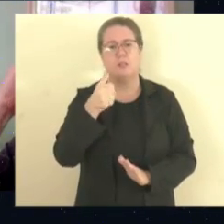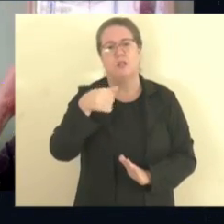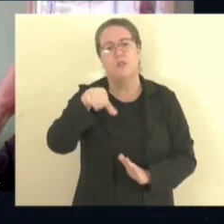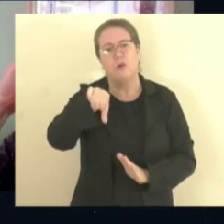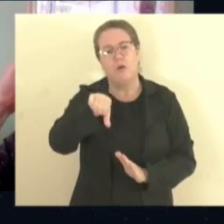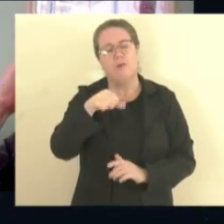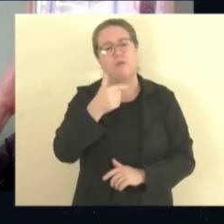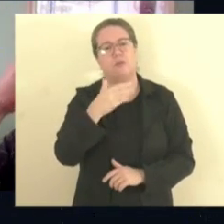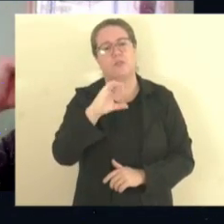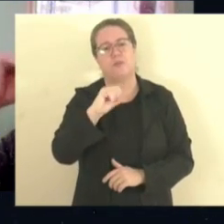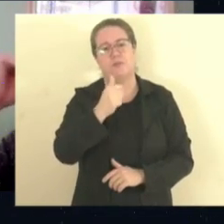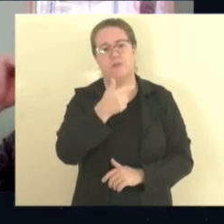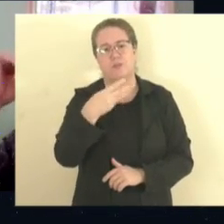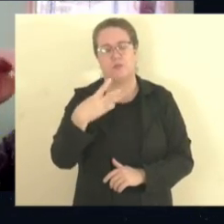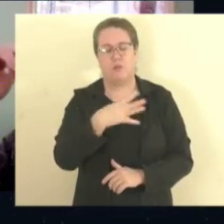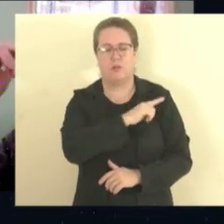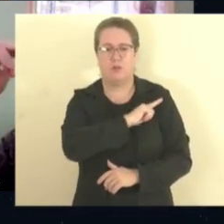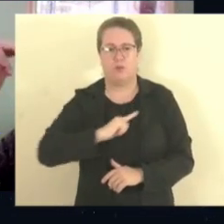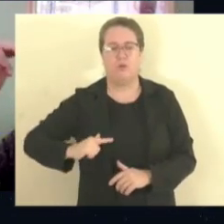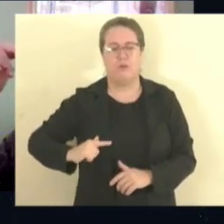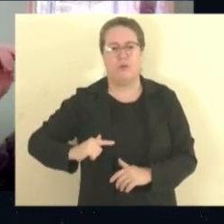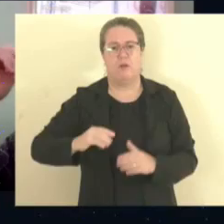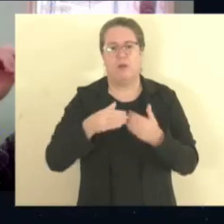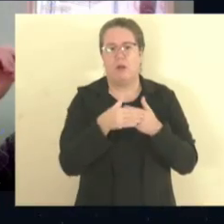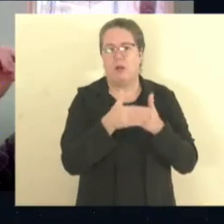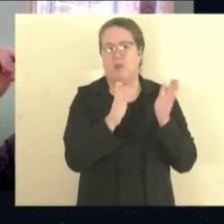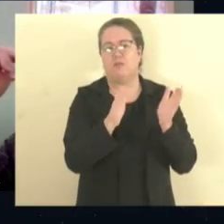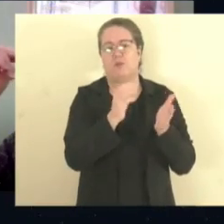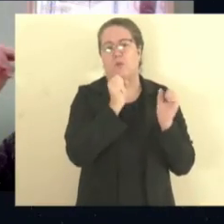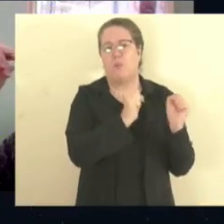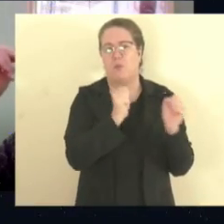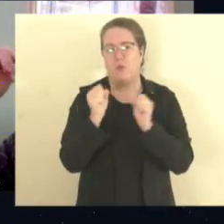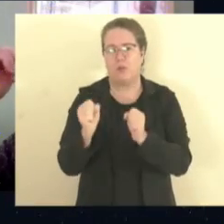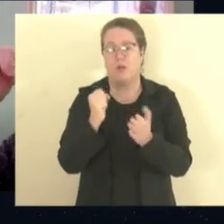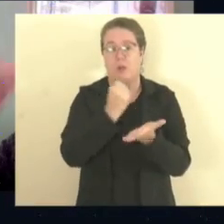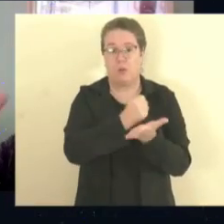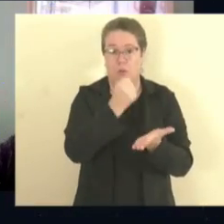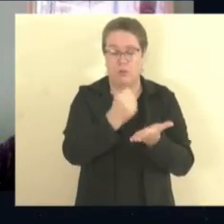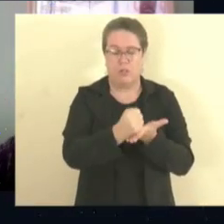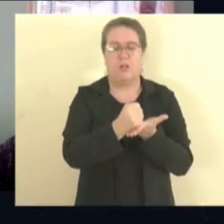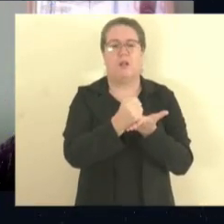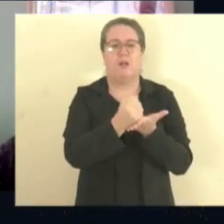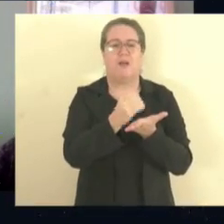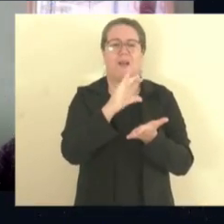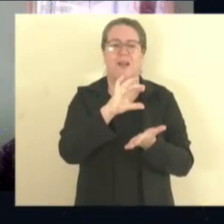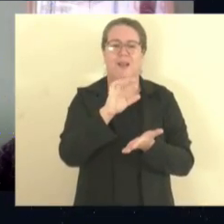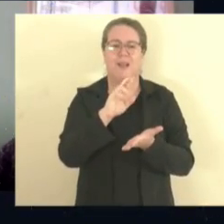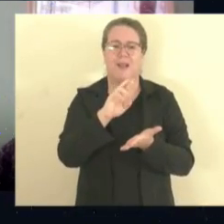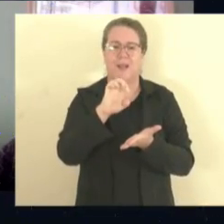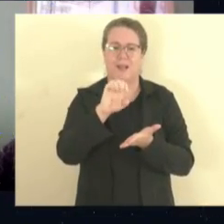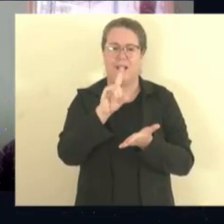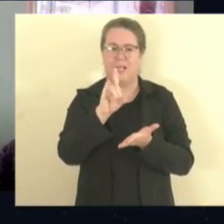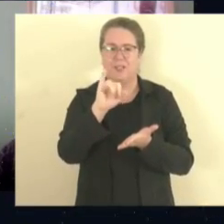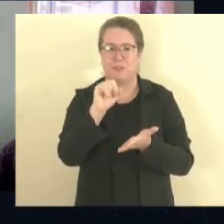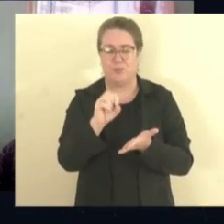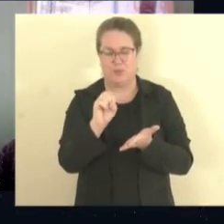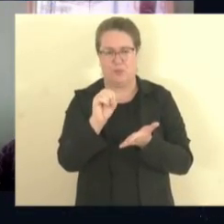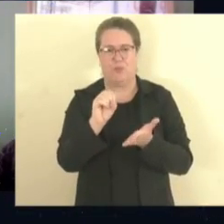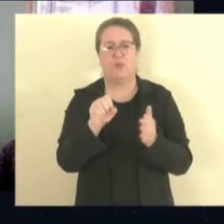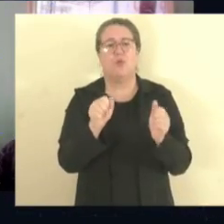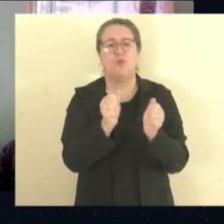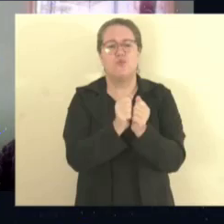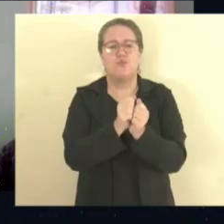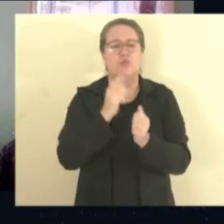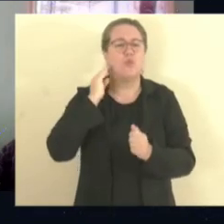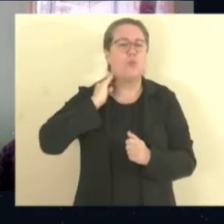509/2024 do governo do estado, que autoriza o poder a contratar operação de crédito junto ao Banco Internacional, o